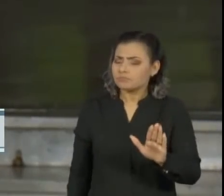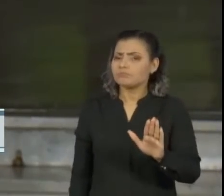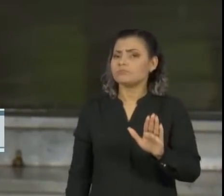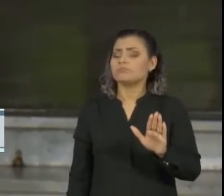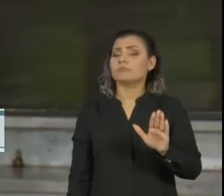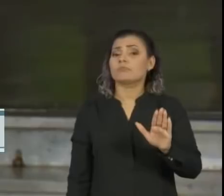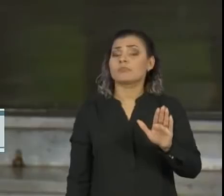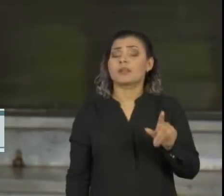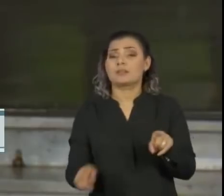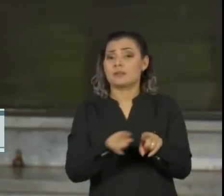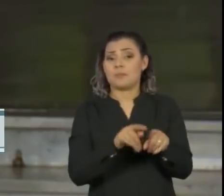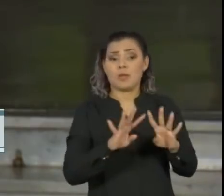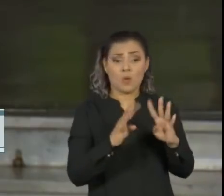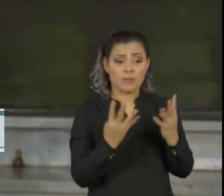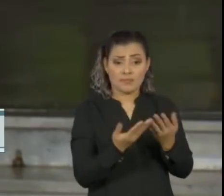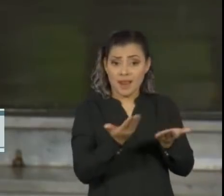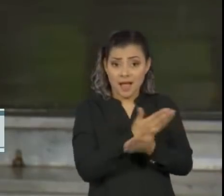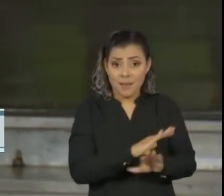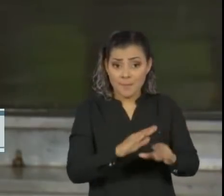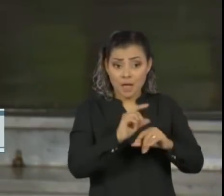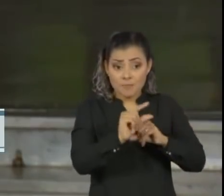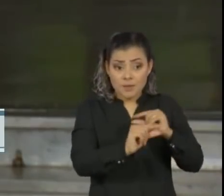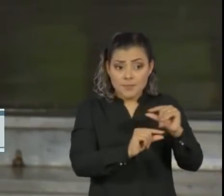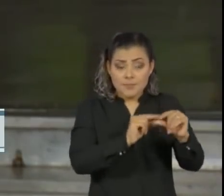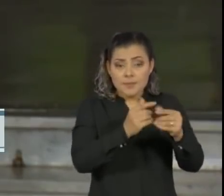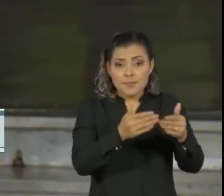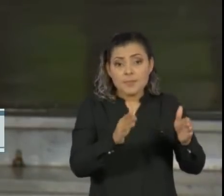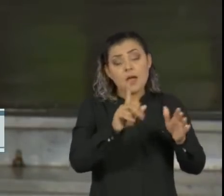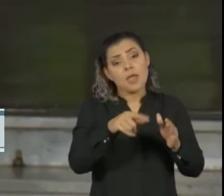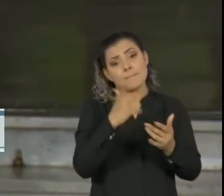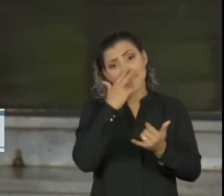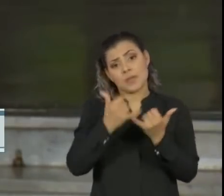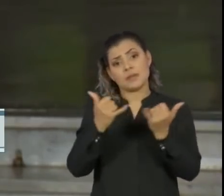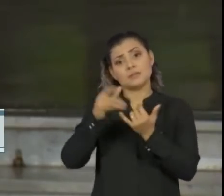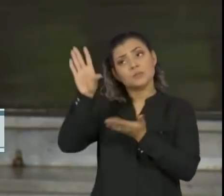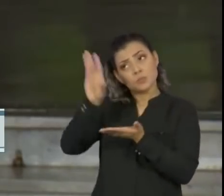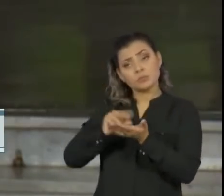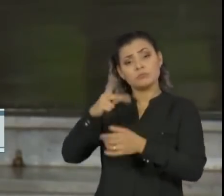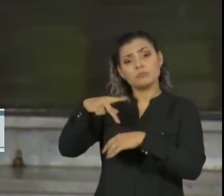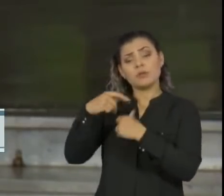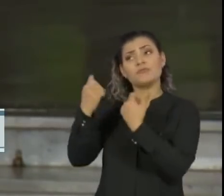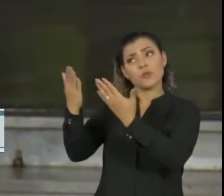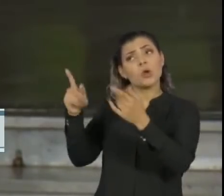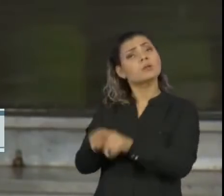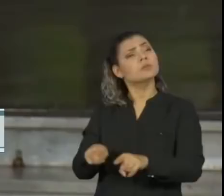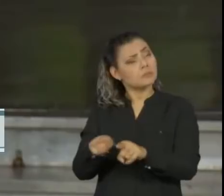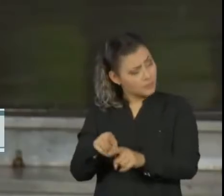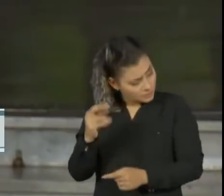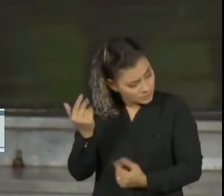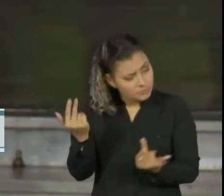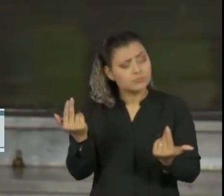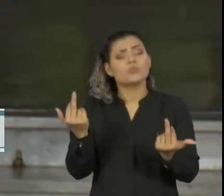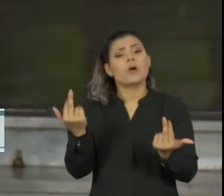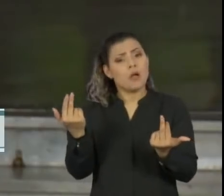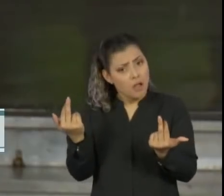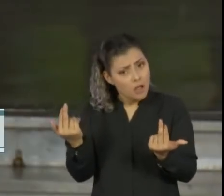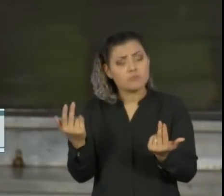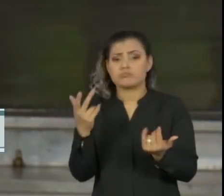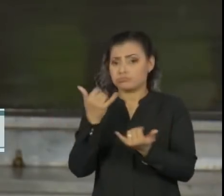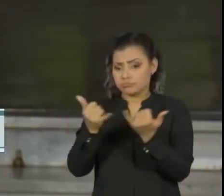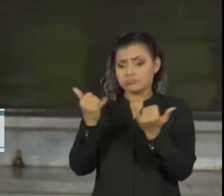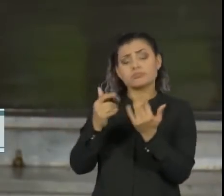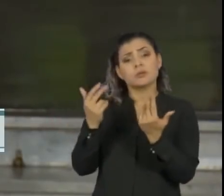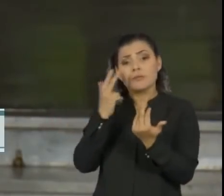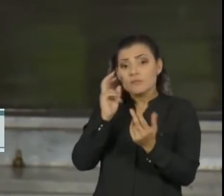relação à saída da quarentena, é um modelo também muito parecido que está sendo feito em outros países, estados e regiões. Então, todos